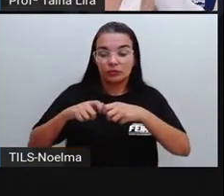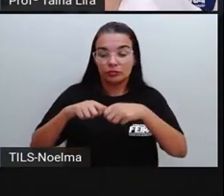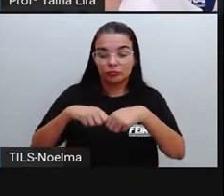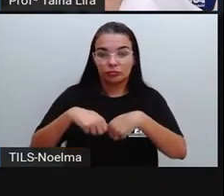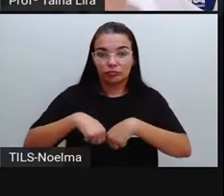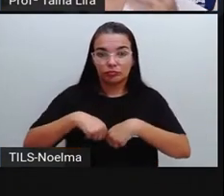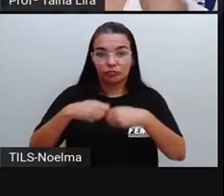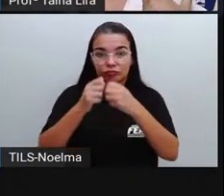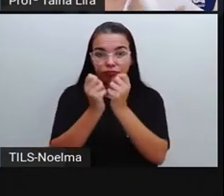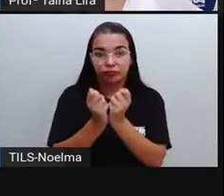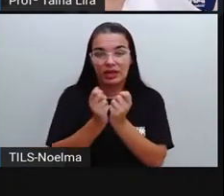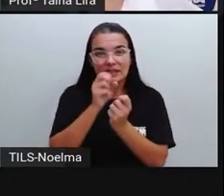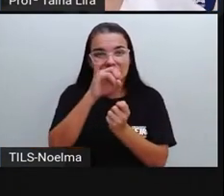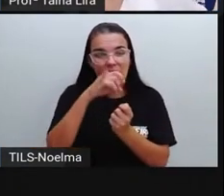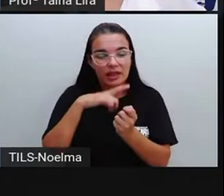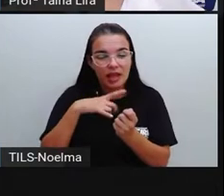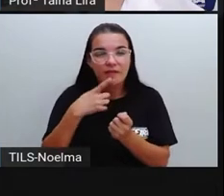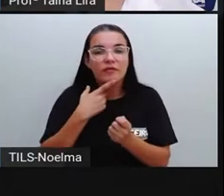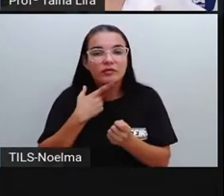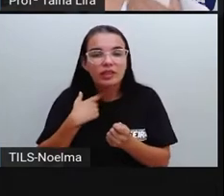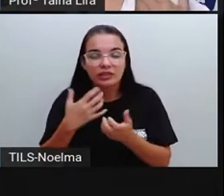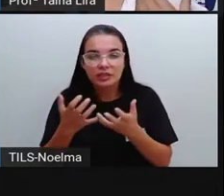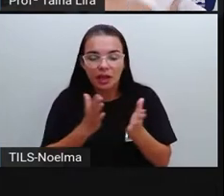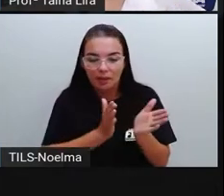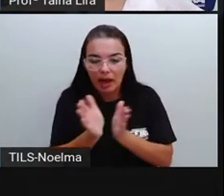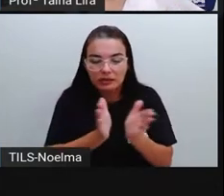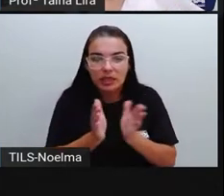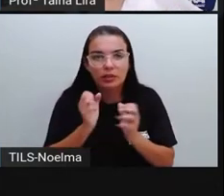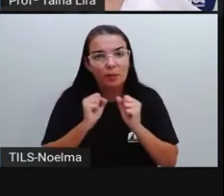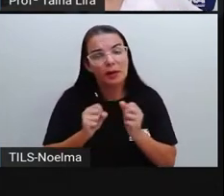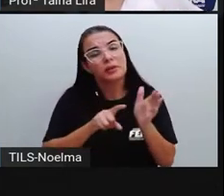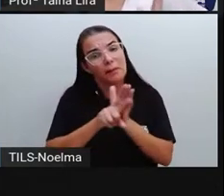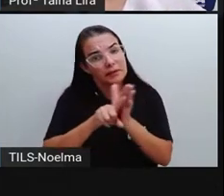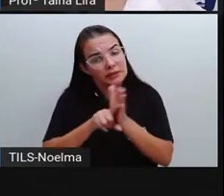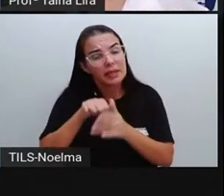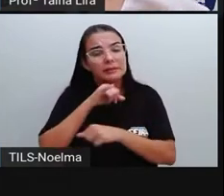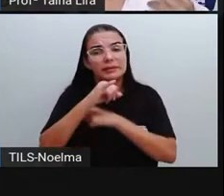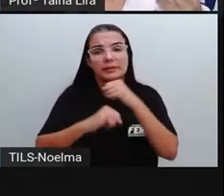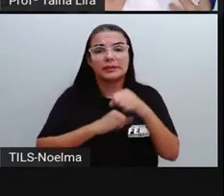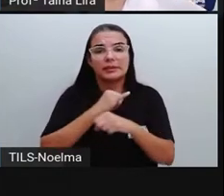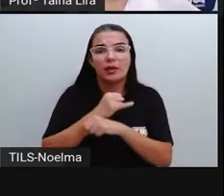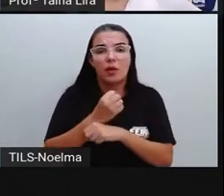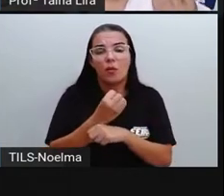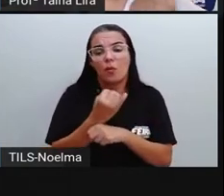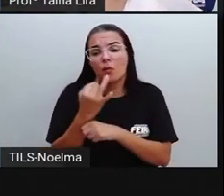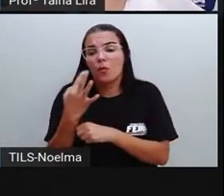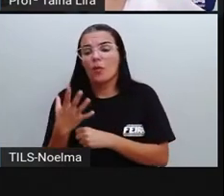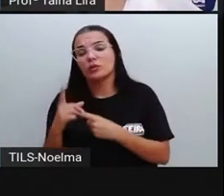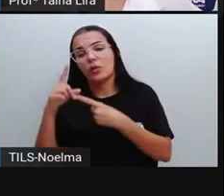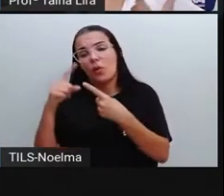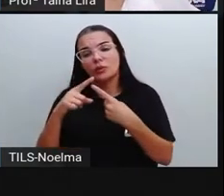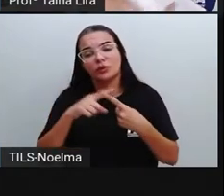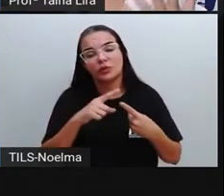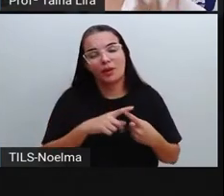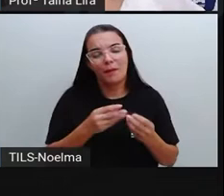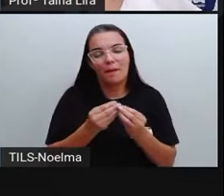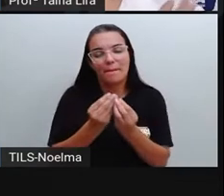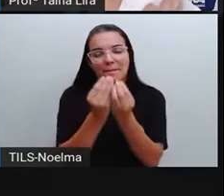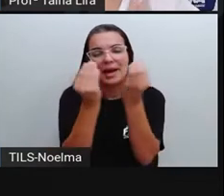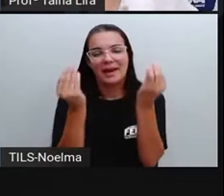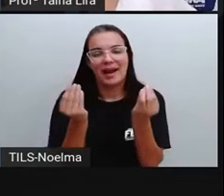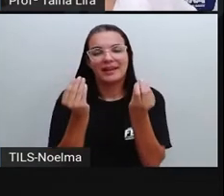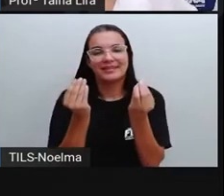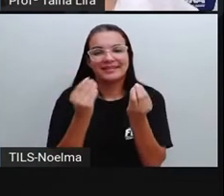tiver interesse, tiver acesso, quiser, pode também estar pesquisando aí quais são os tipos de baralho que existem. Geralmente,